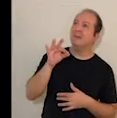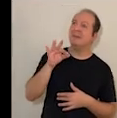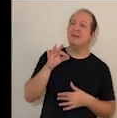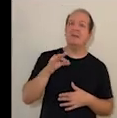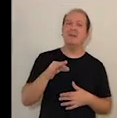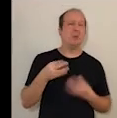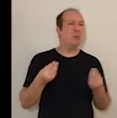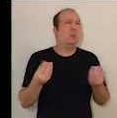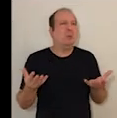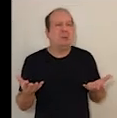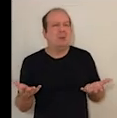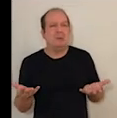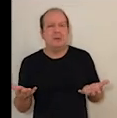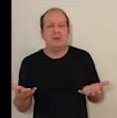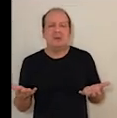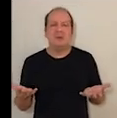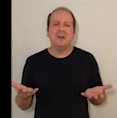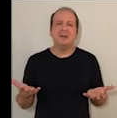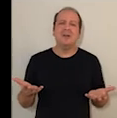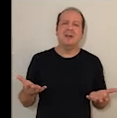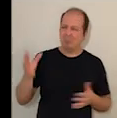Mosca? Como assim?